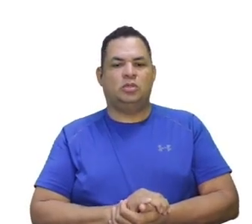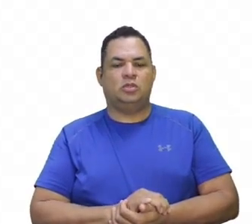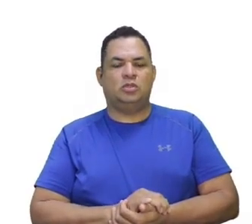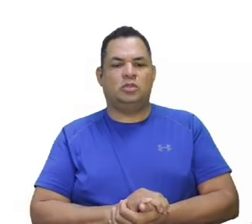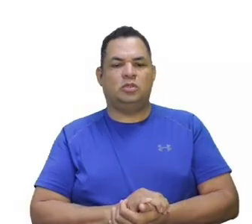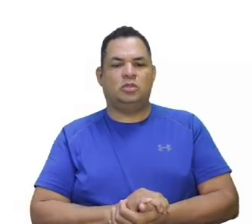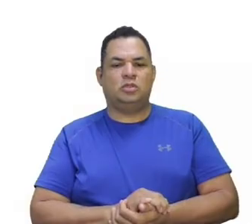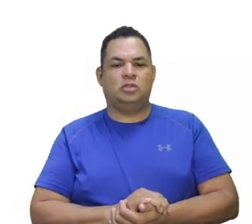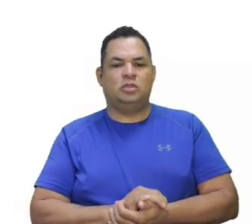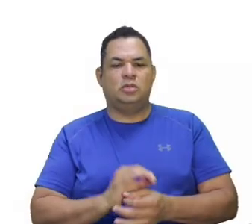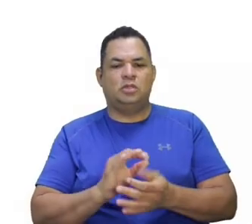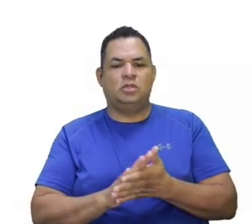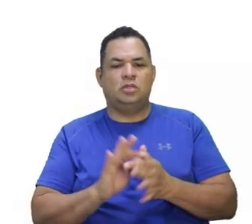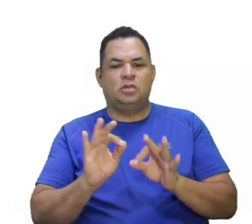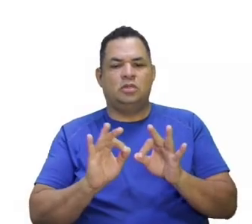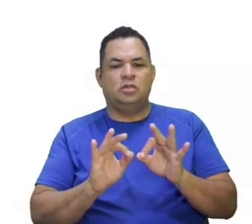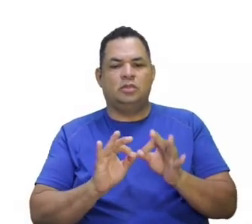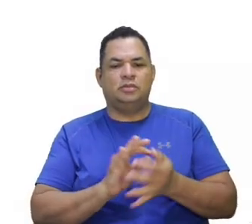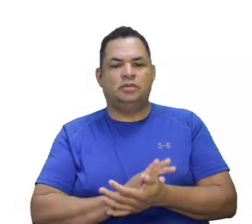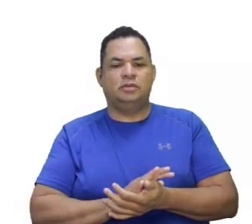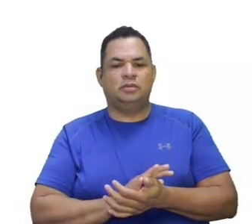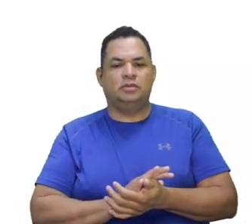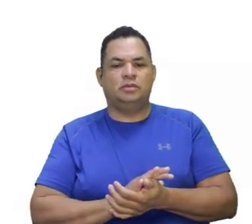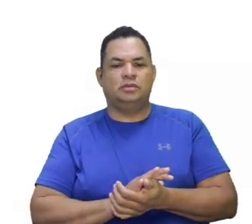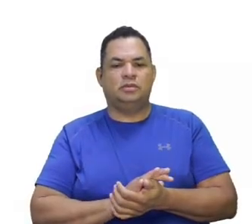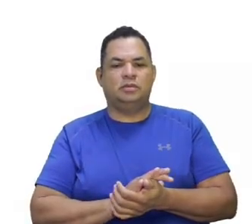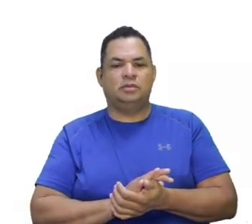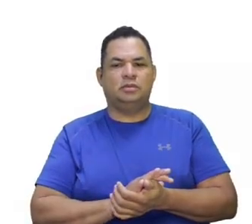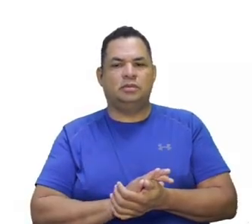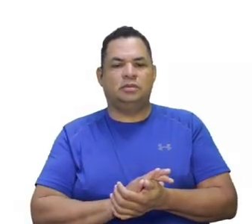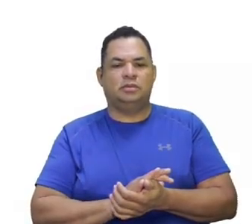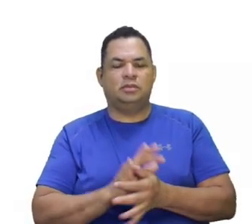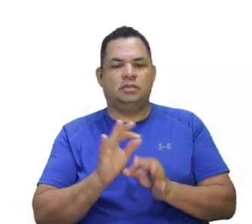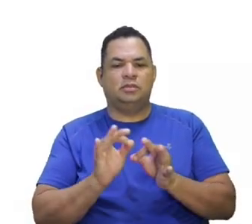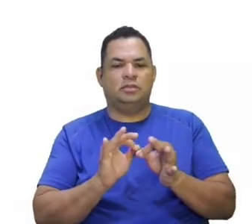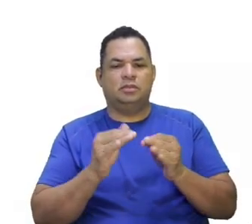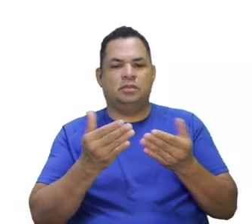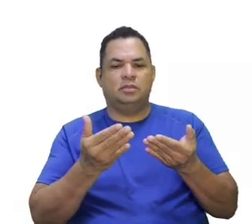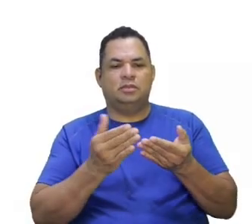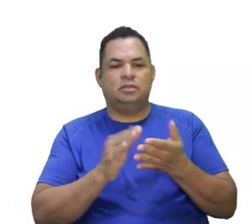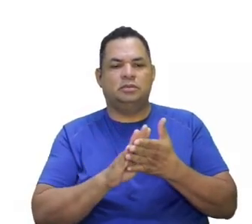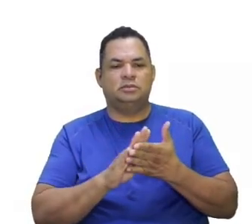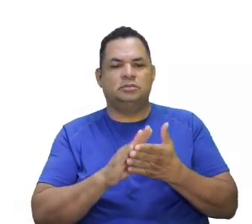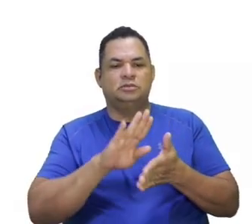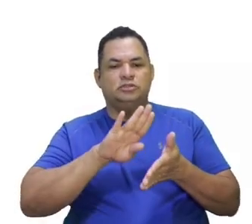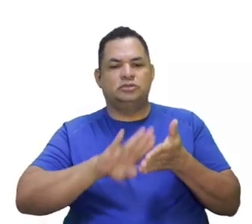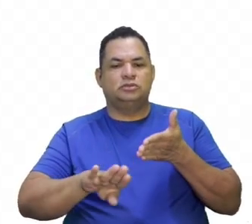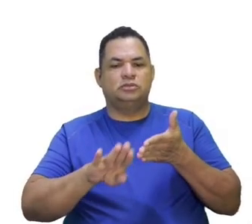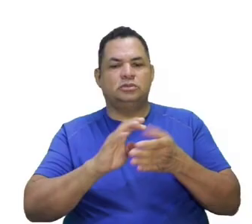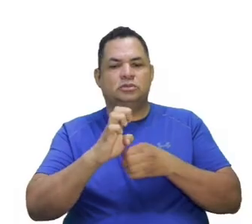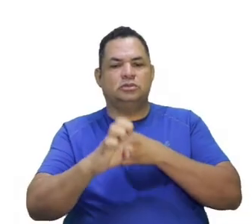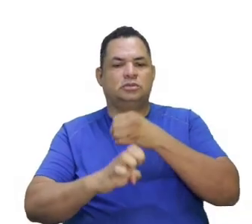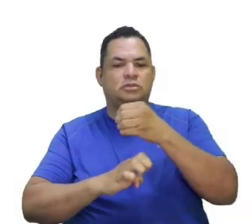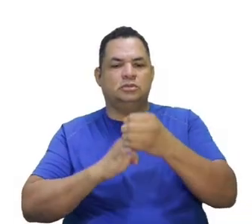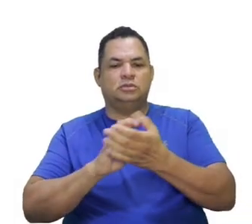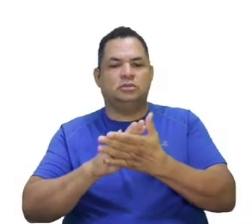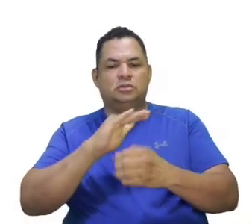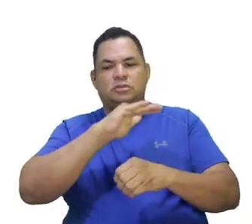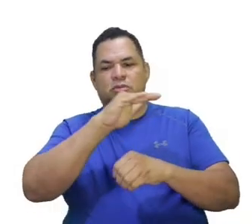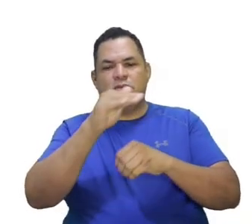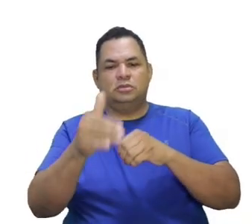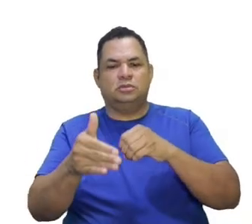nosso cátion aqui está feita. Fui e retirei o elétron que ele tinha na sua camada de